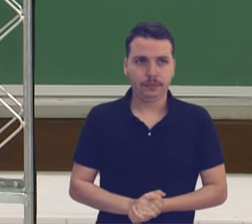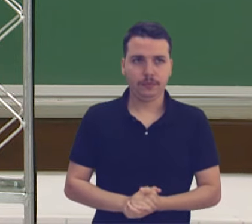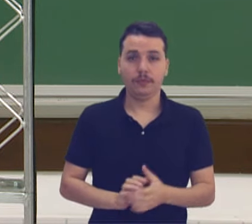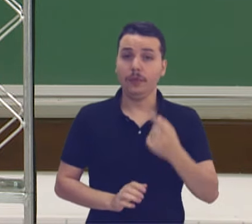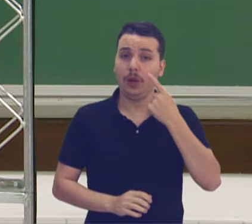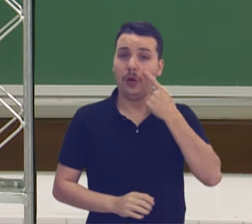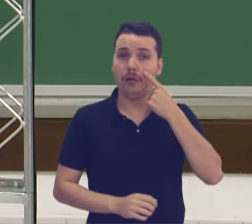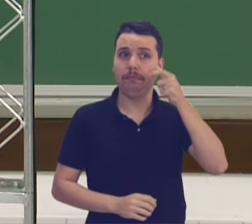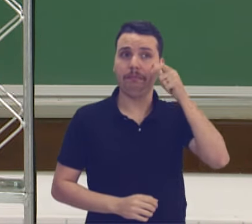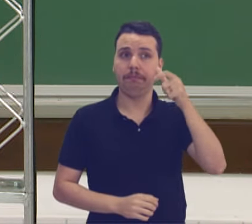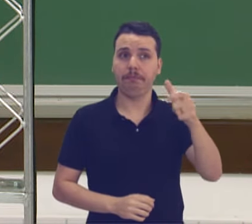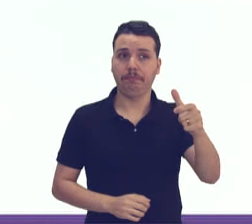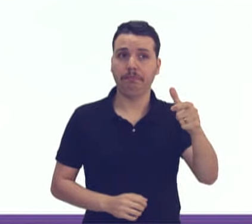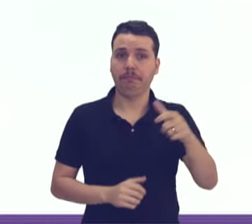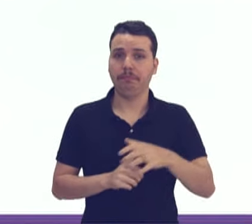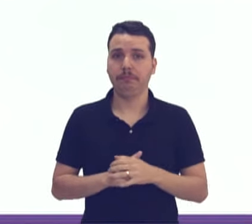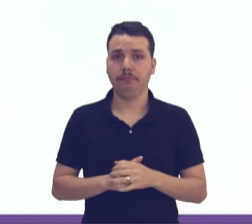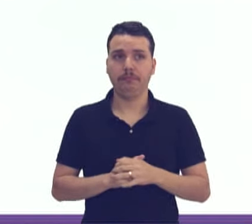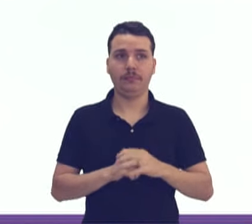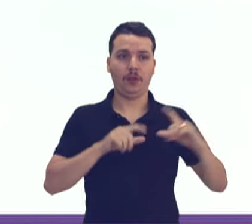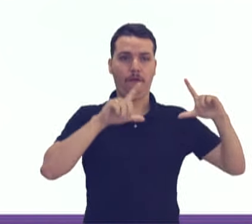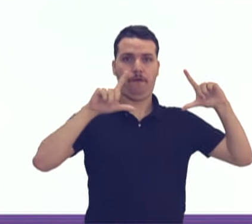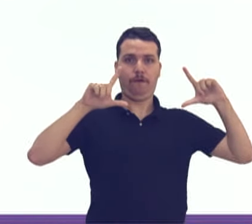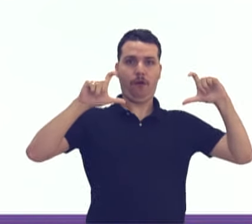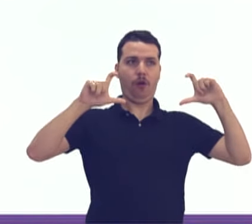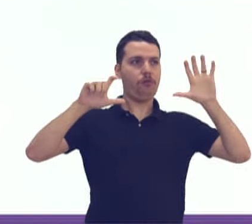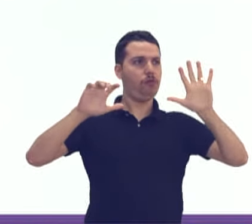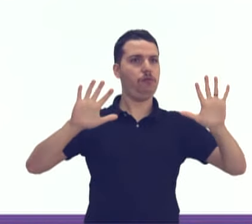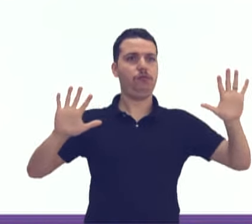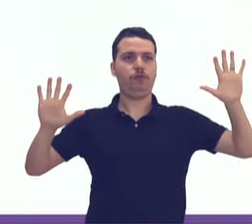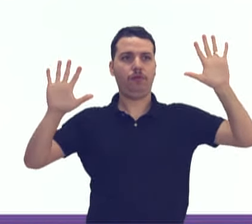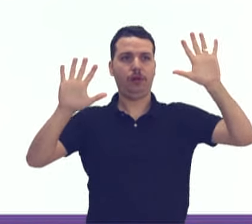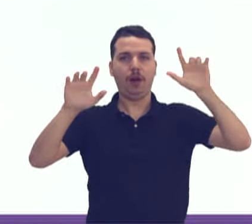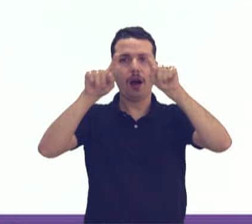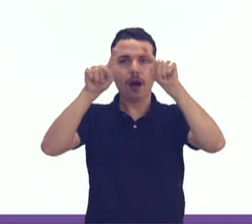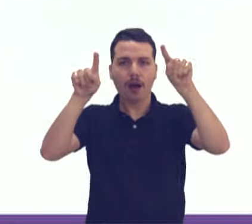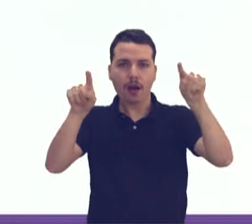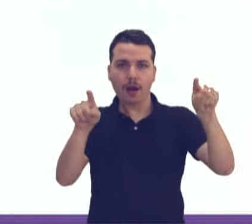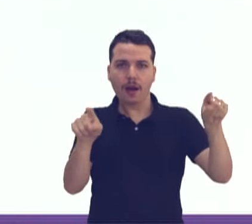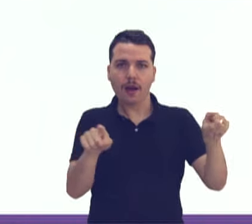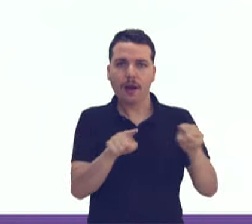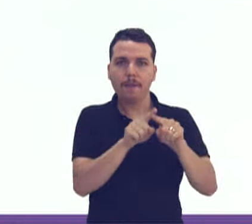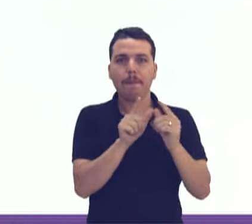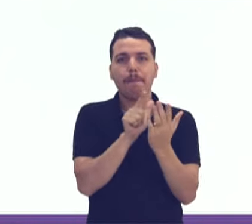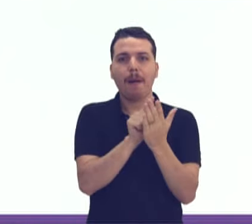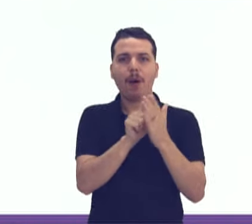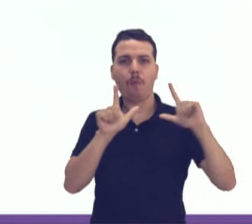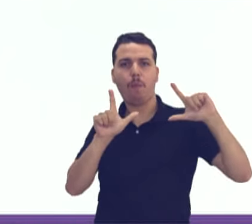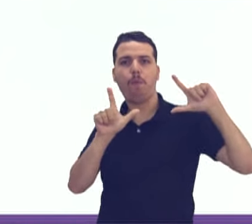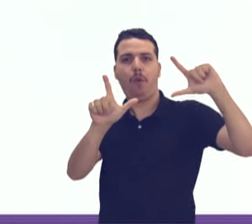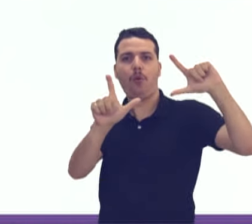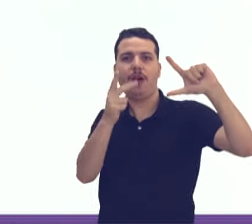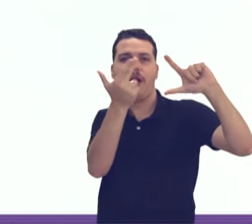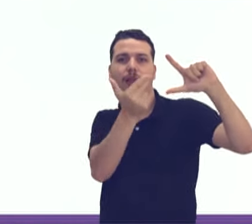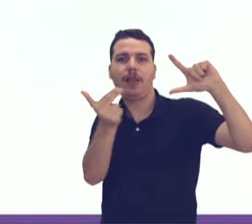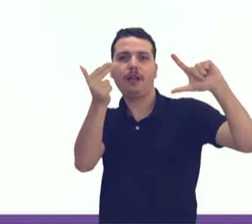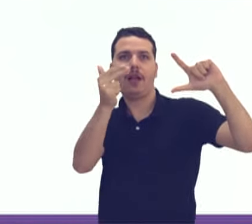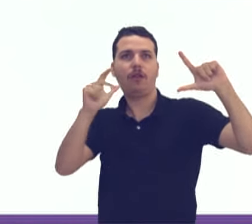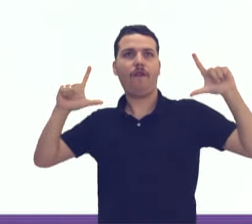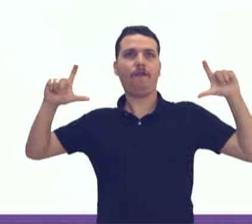e olha que interessante fotografia o pedaço de papel oi e o